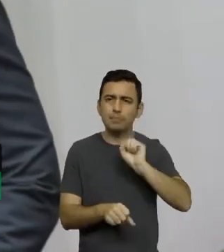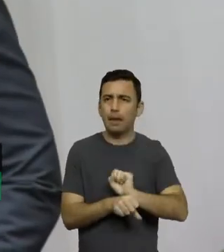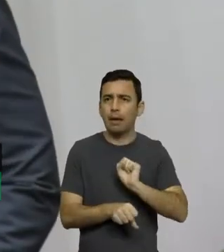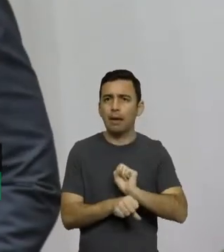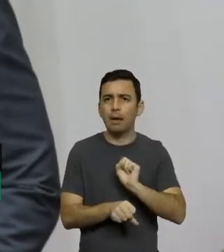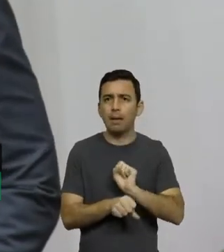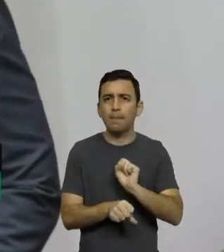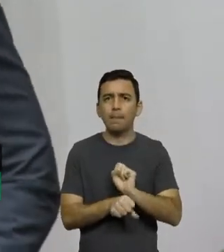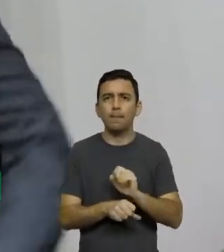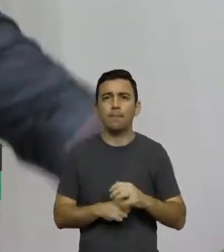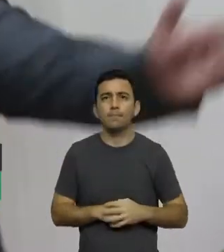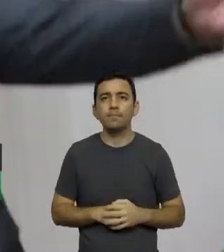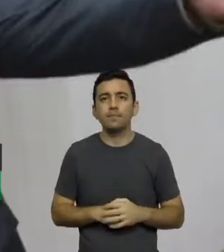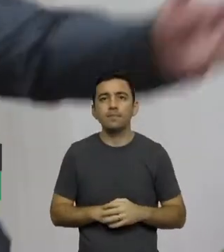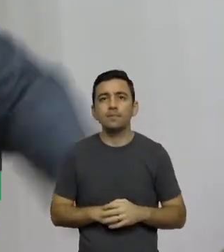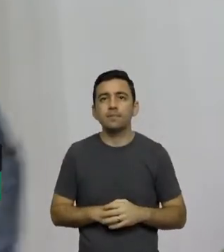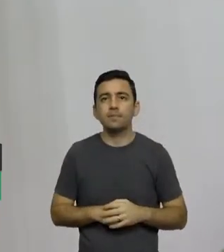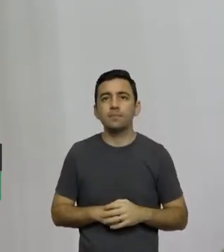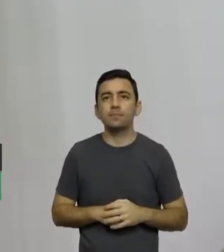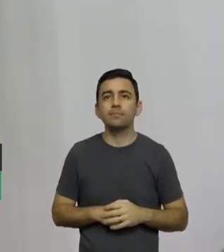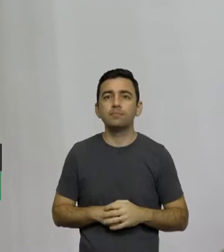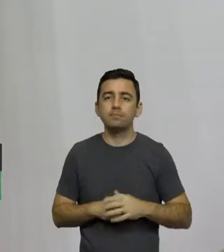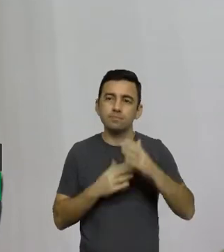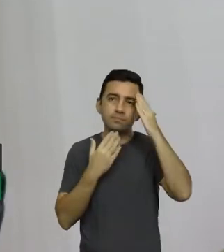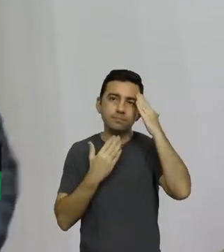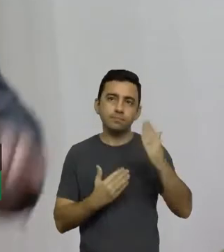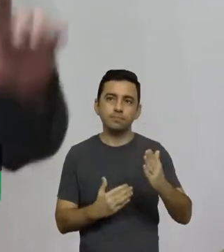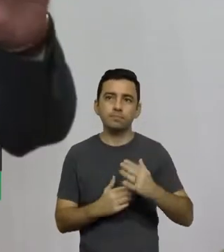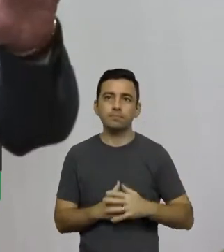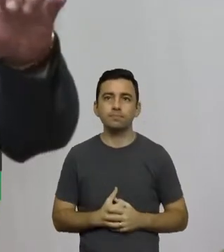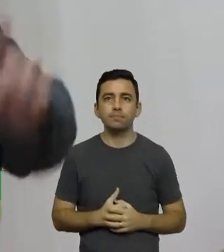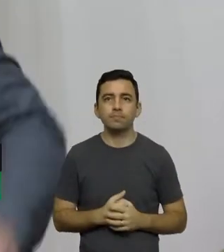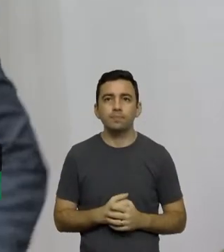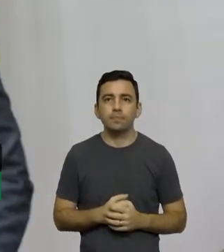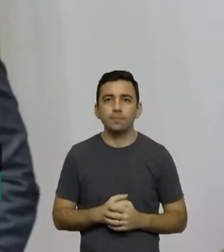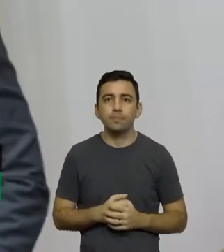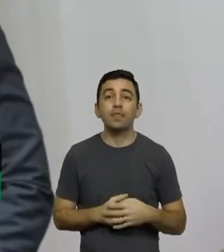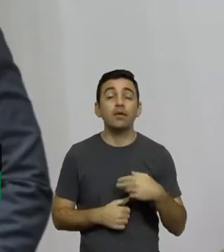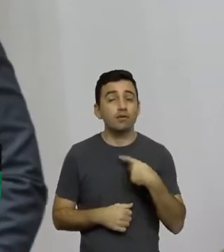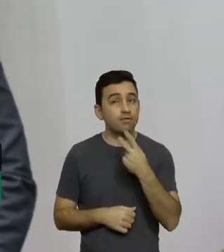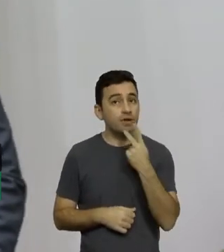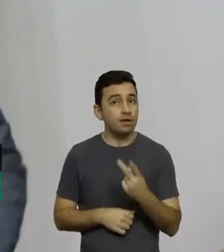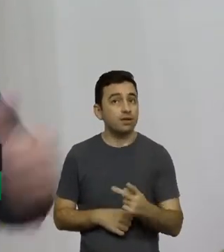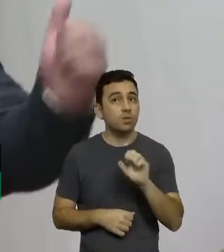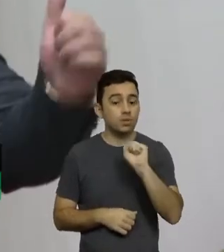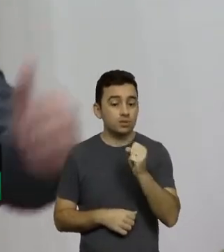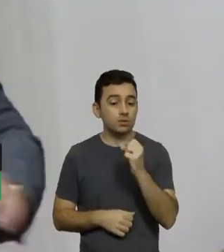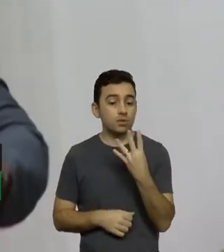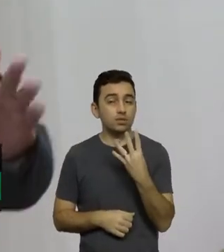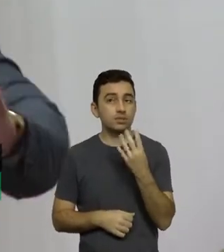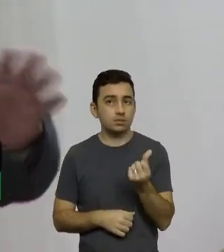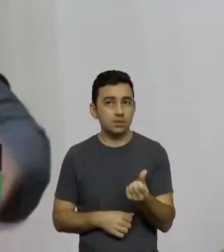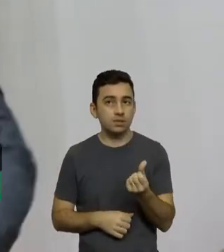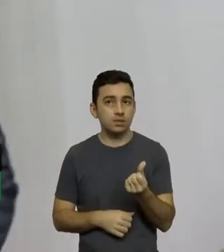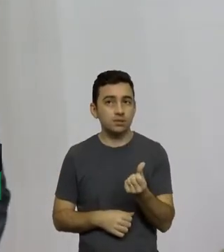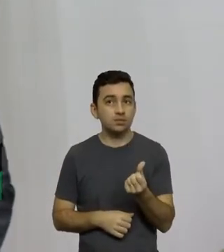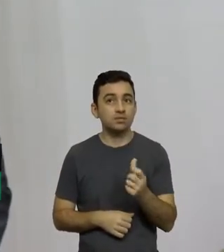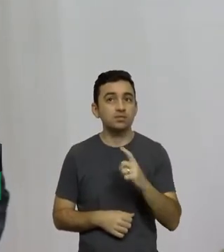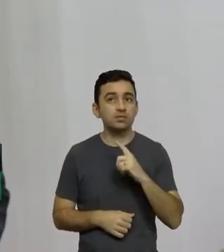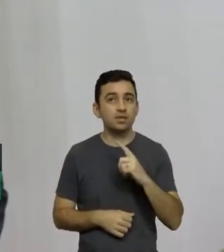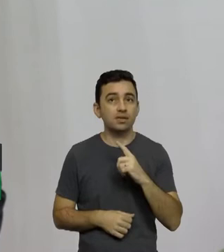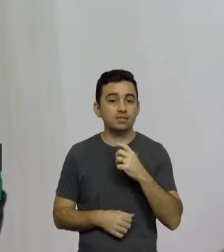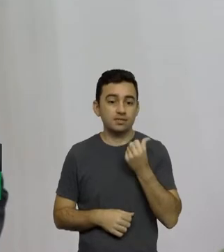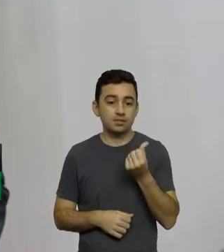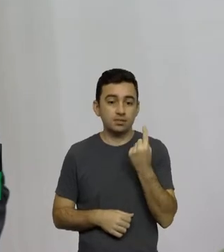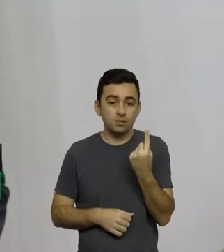esperançosos, aguardando isso. Muito obrigado. Como eu disse, 846, e há minutos atrás tinha 61 online,